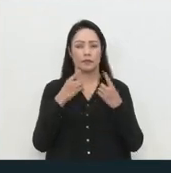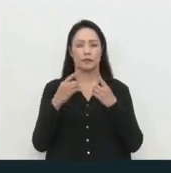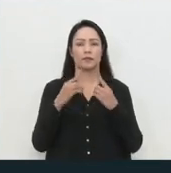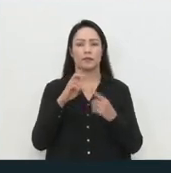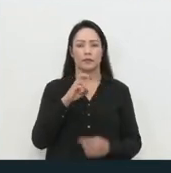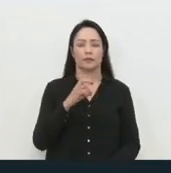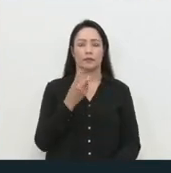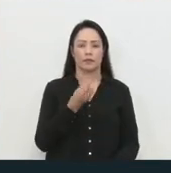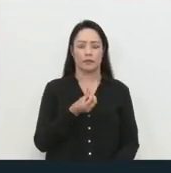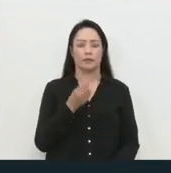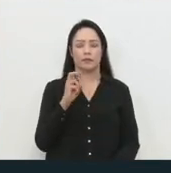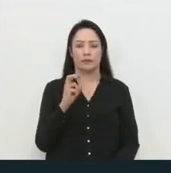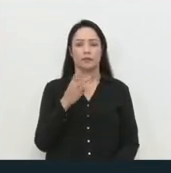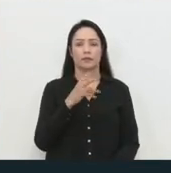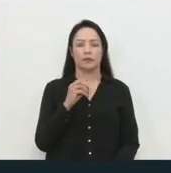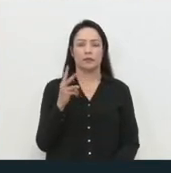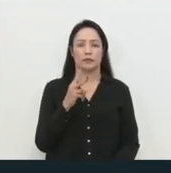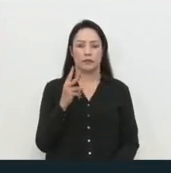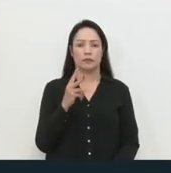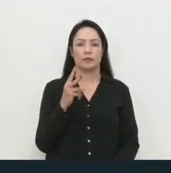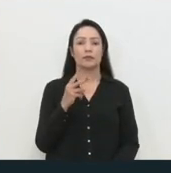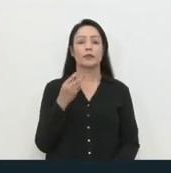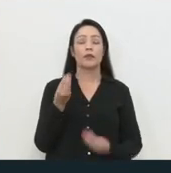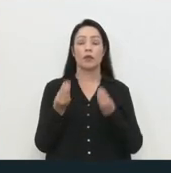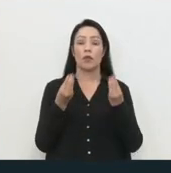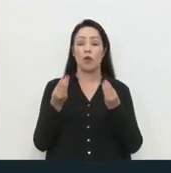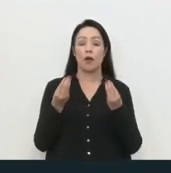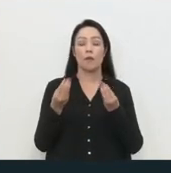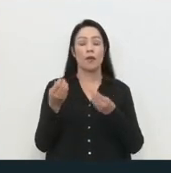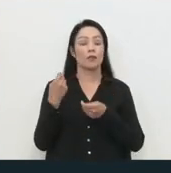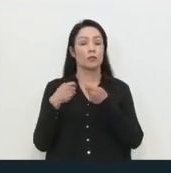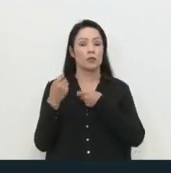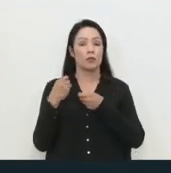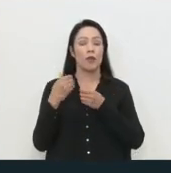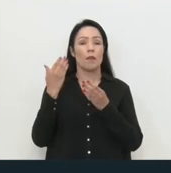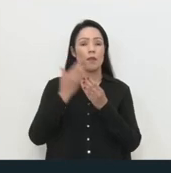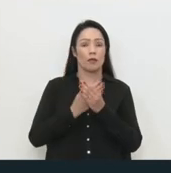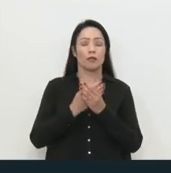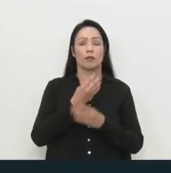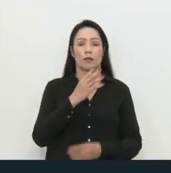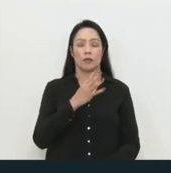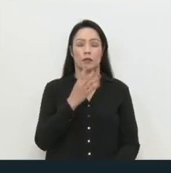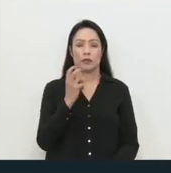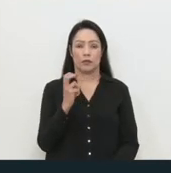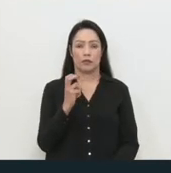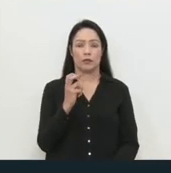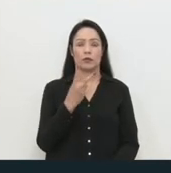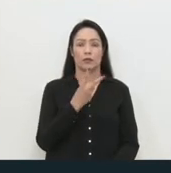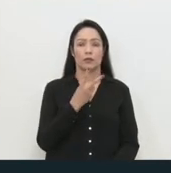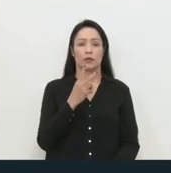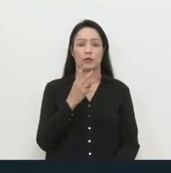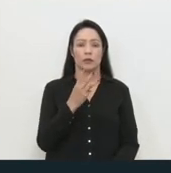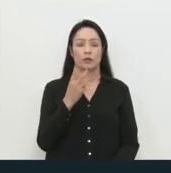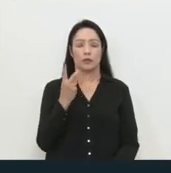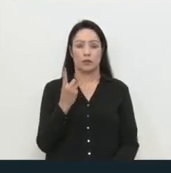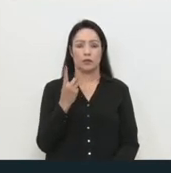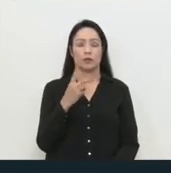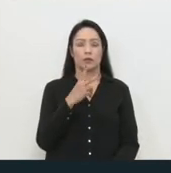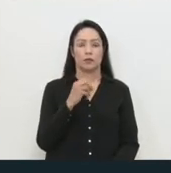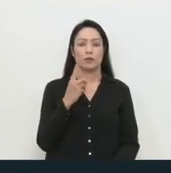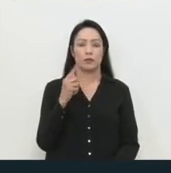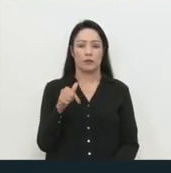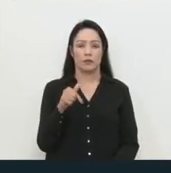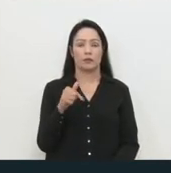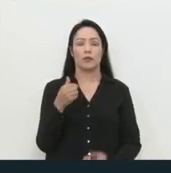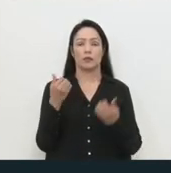565 e 2023 informações sobre o andamento do processo administrativo 45 231 de 2017 que trata sobre